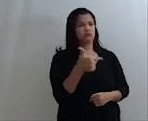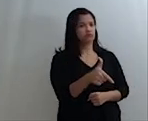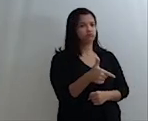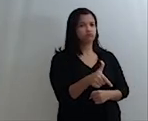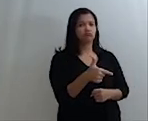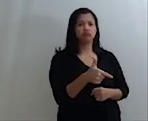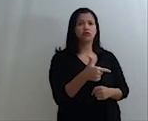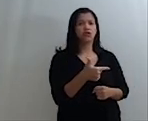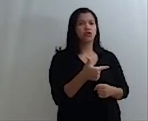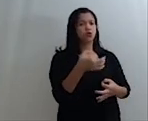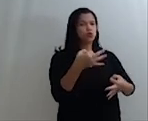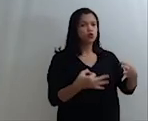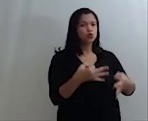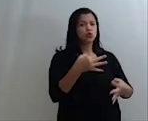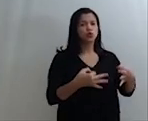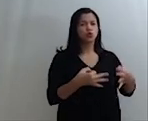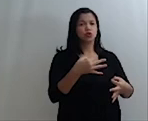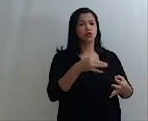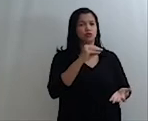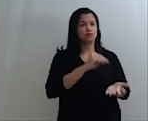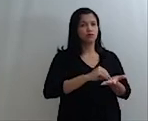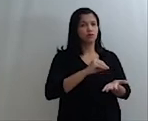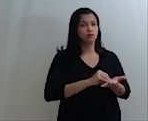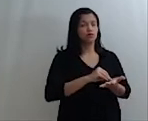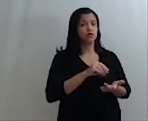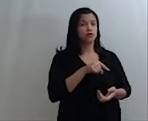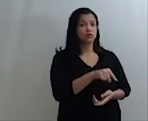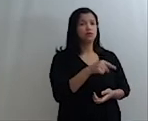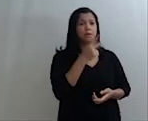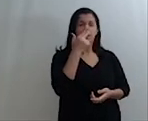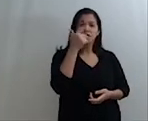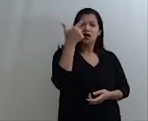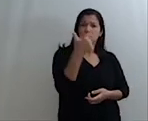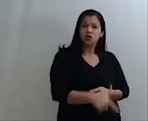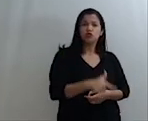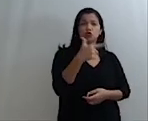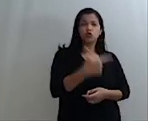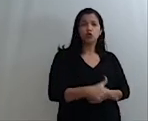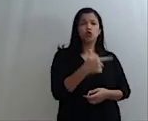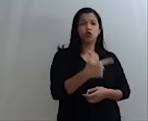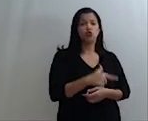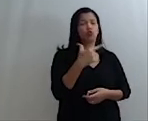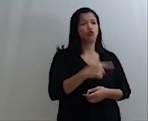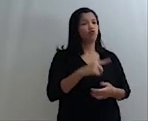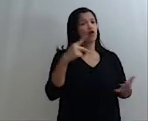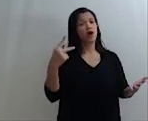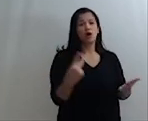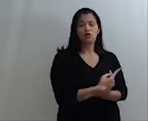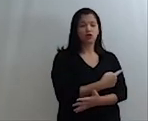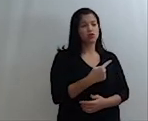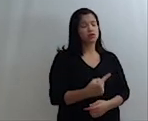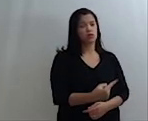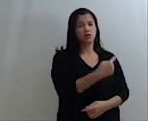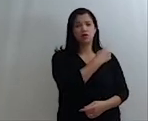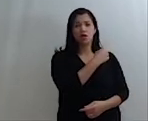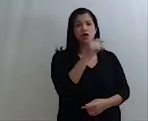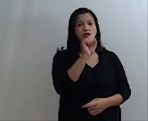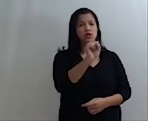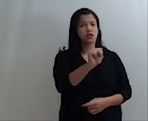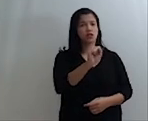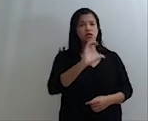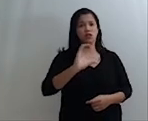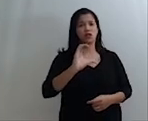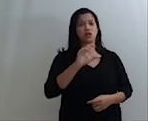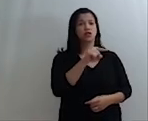eh E também porque esse caso ele se repete em Santa Catarina n não eh não atoa os últimos os dois